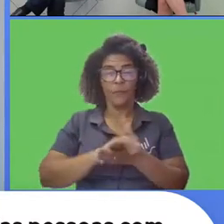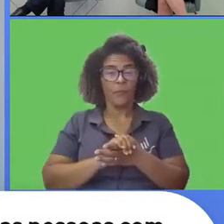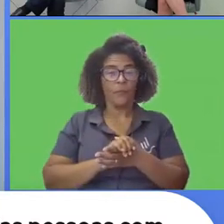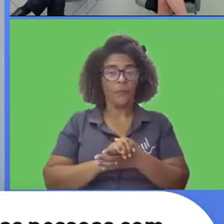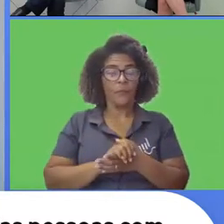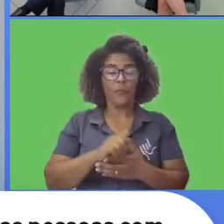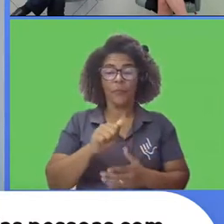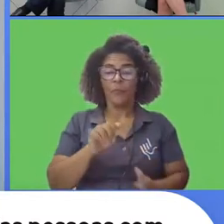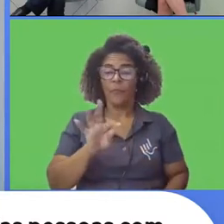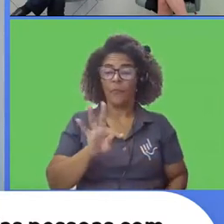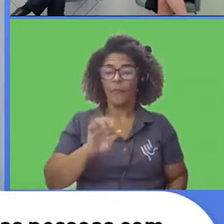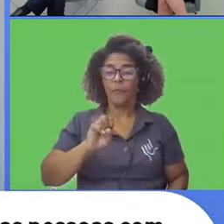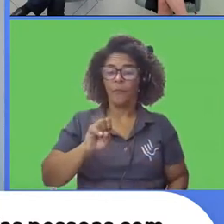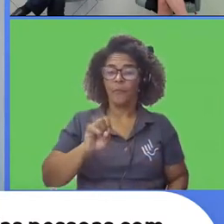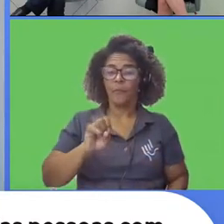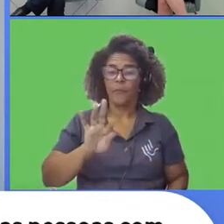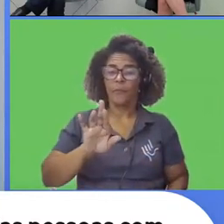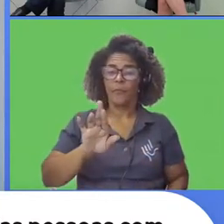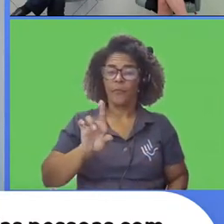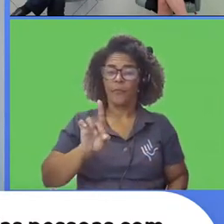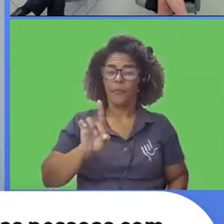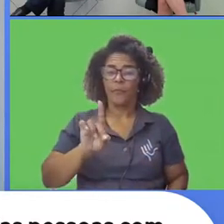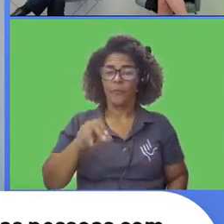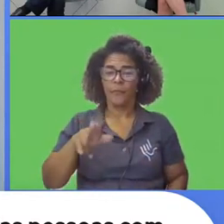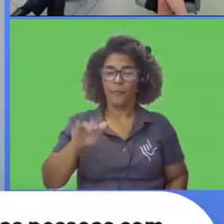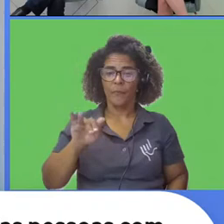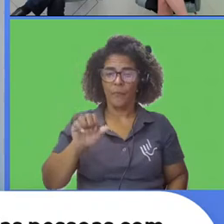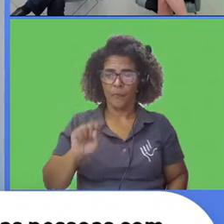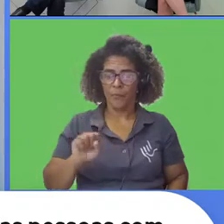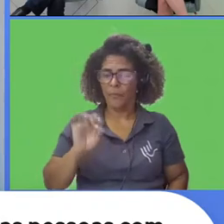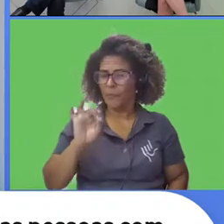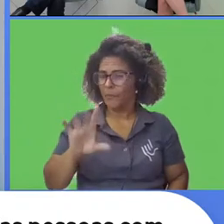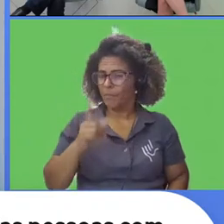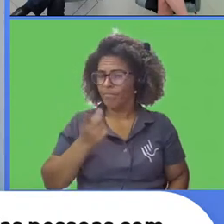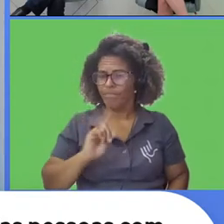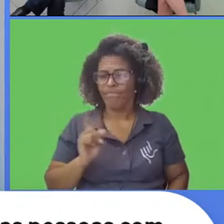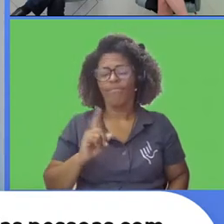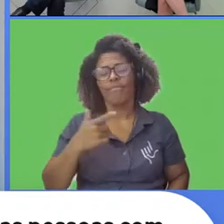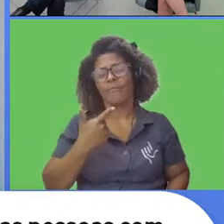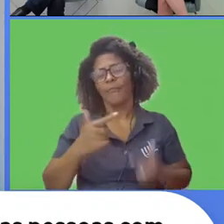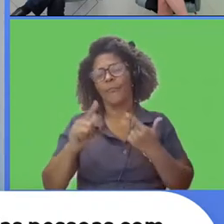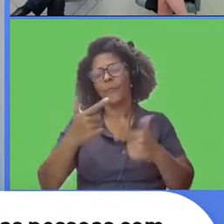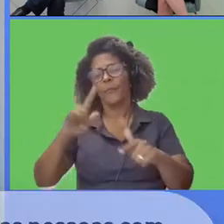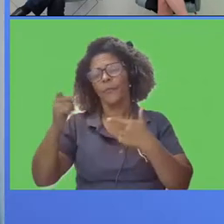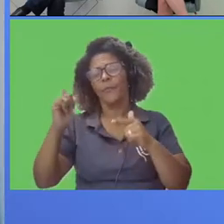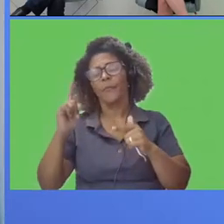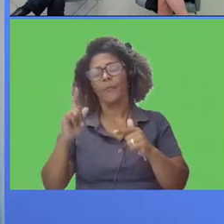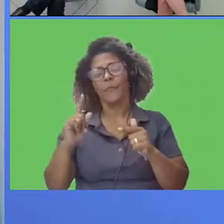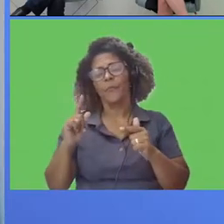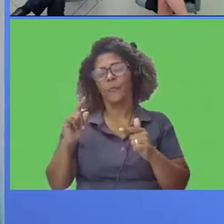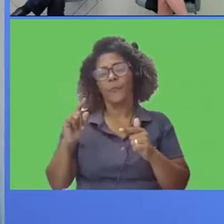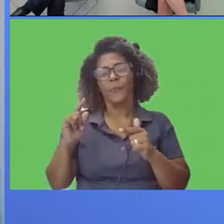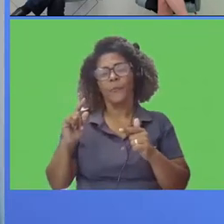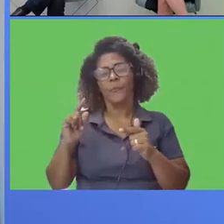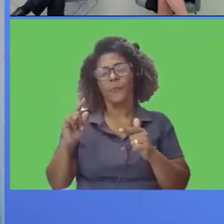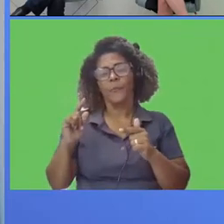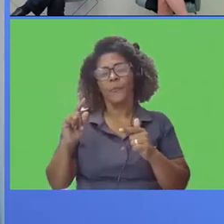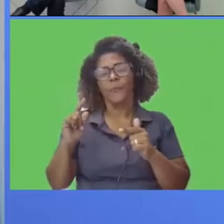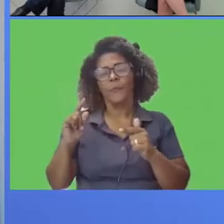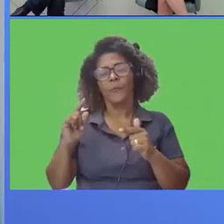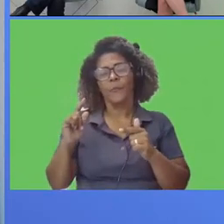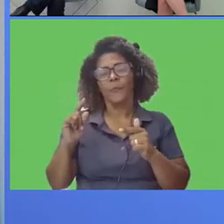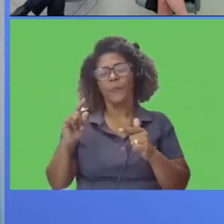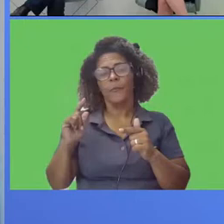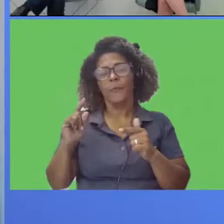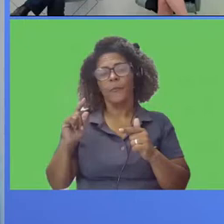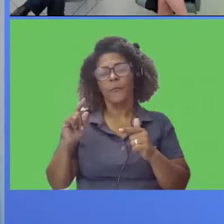atitudinais talvez sejam as principais, mas não só, né? As barreiras, aquelas que são impostas pelas atitudes das pessoas